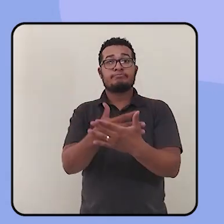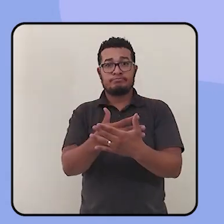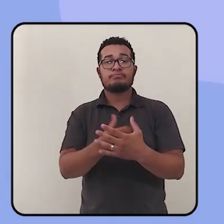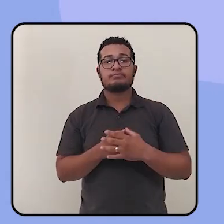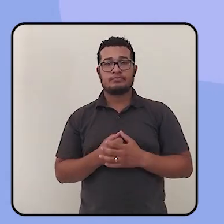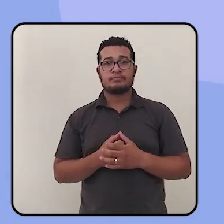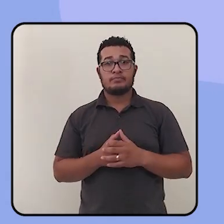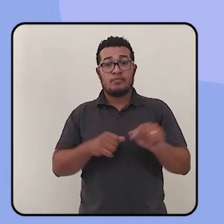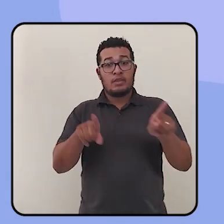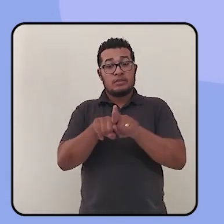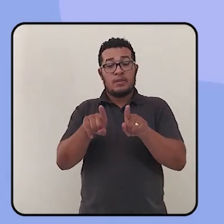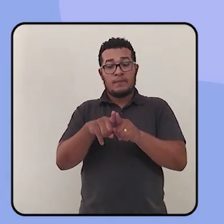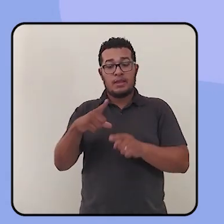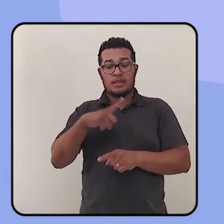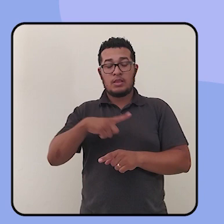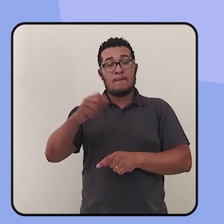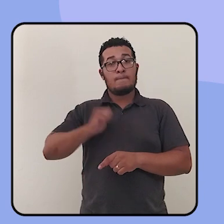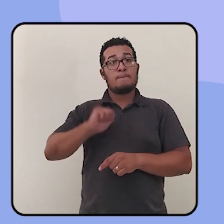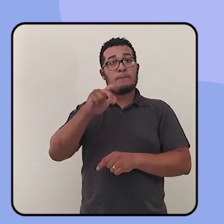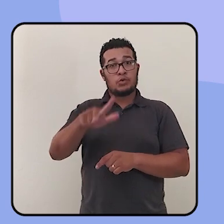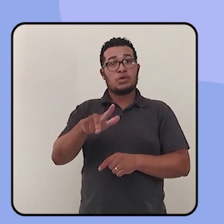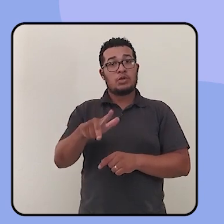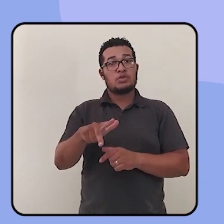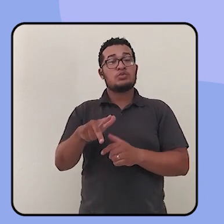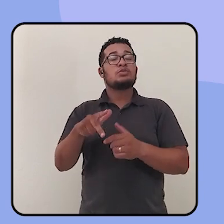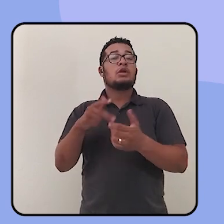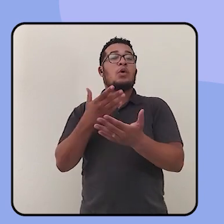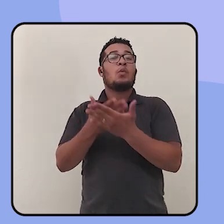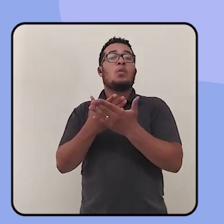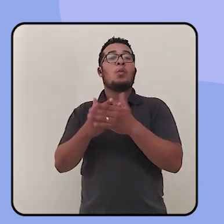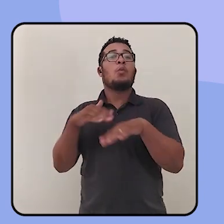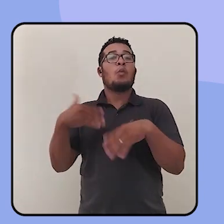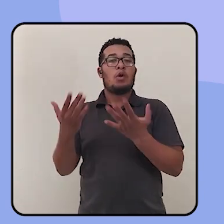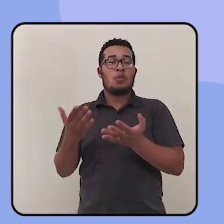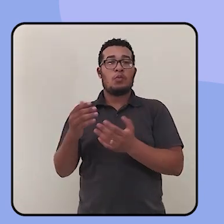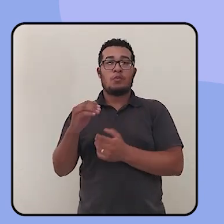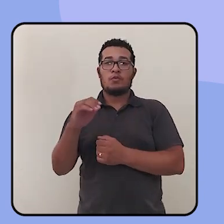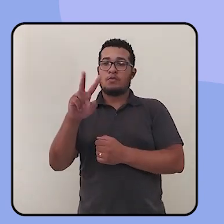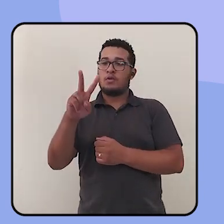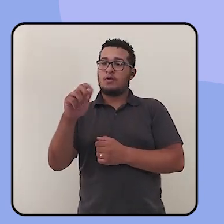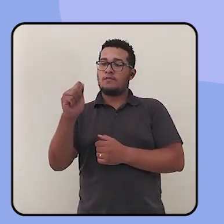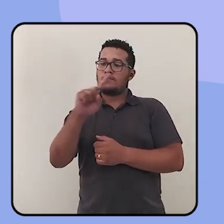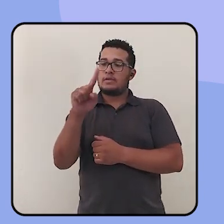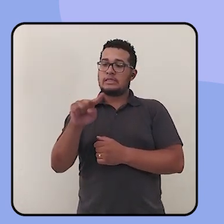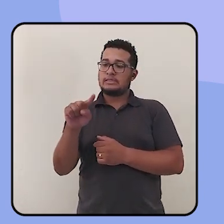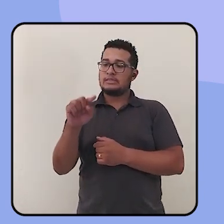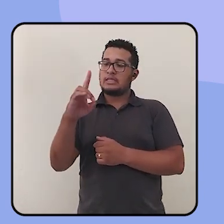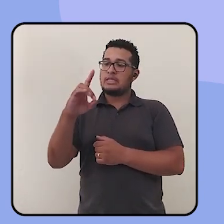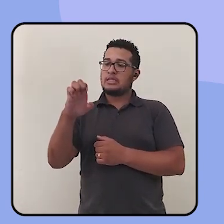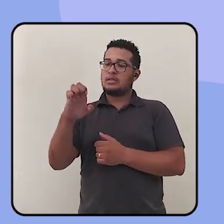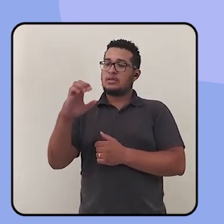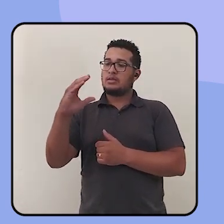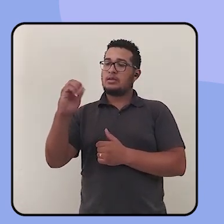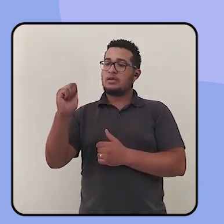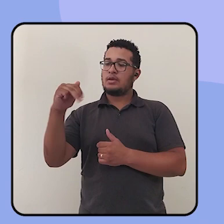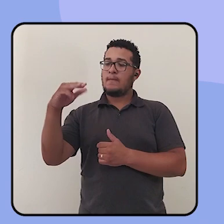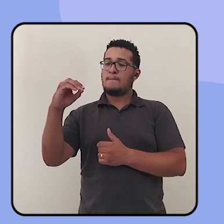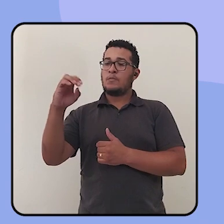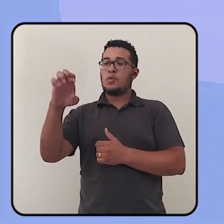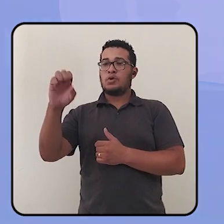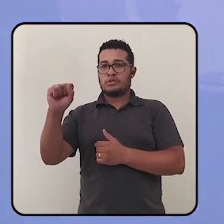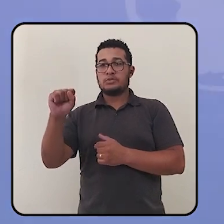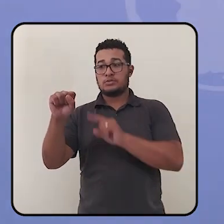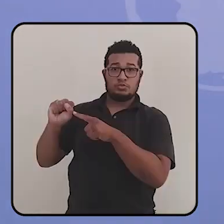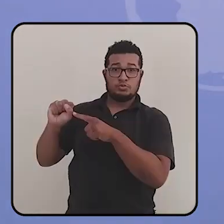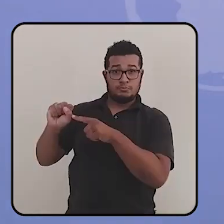atuais e temos um português que escreveu os lusíadas um livro de luís vaz de camões esse livro inclusive